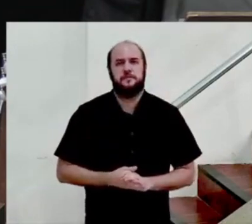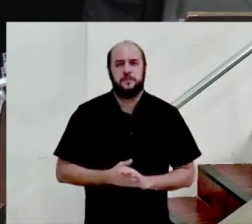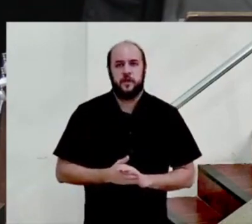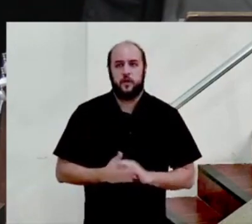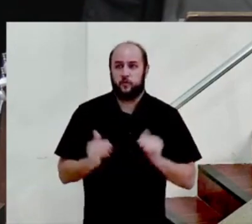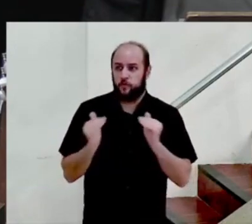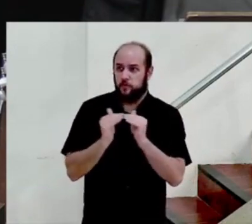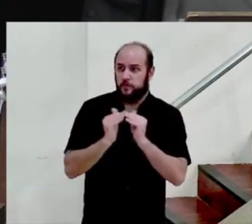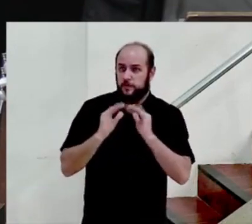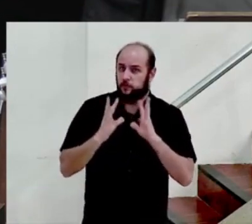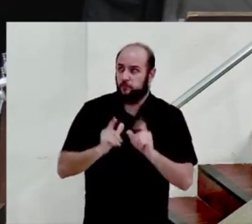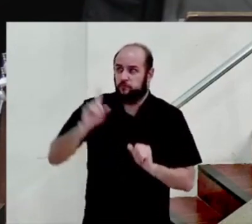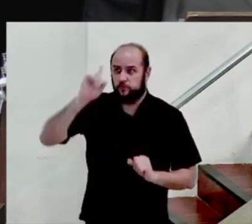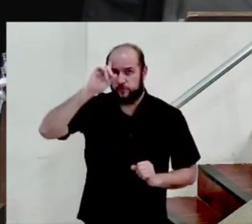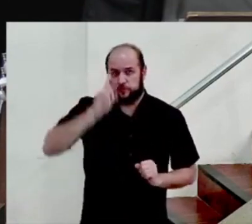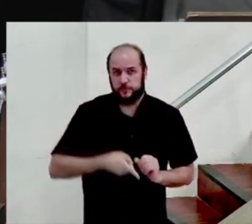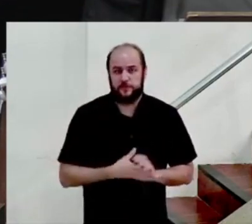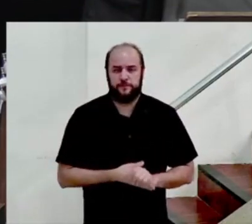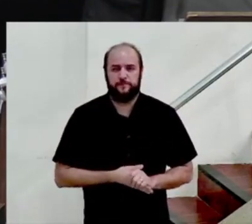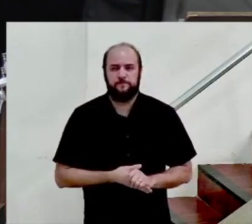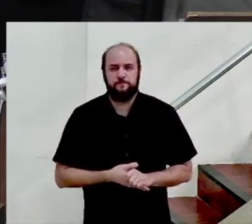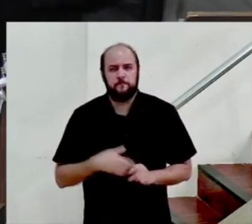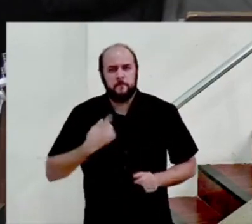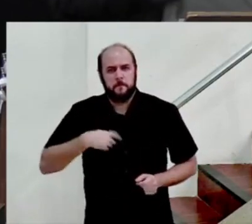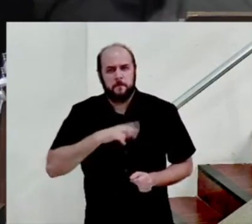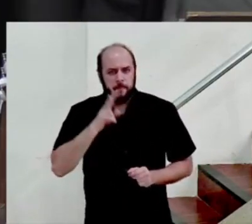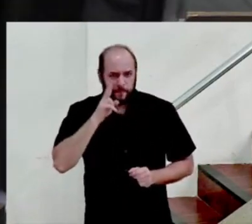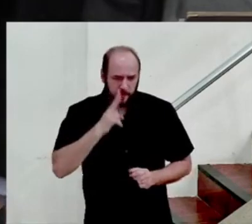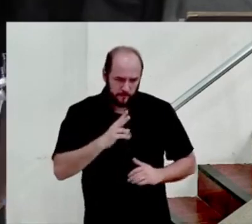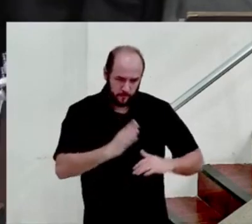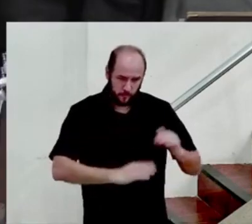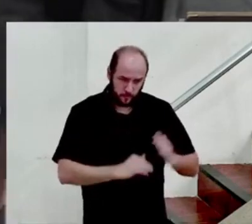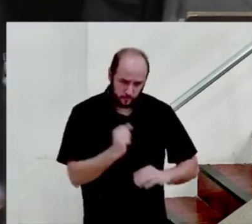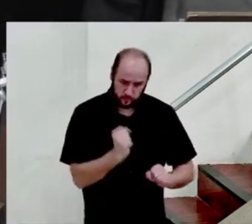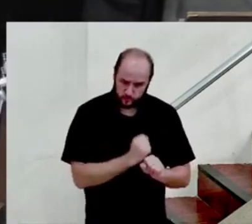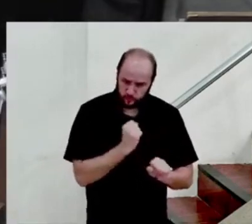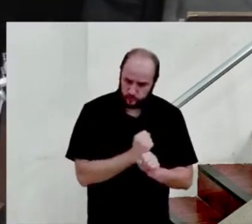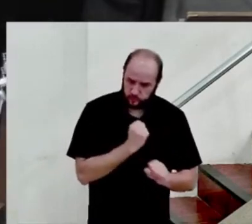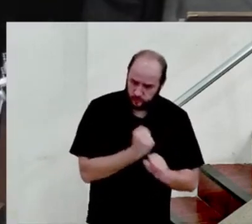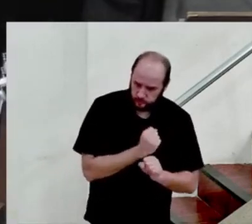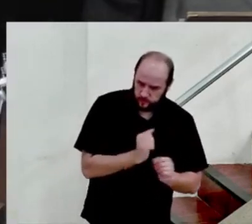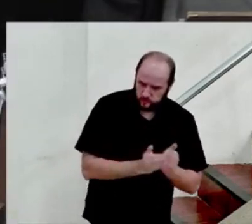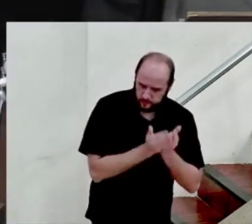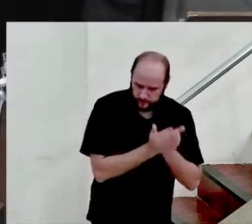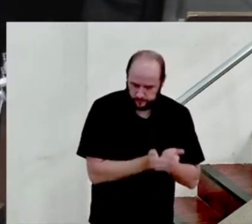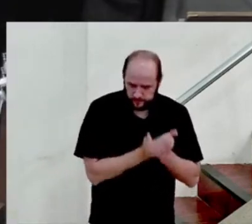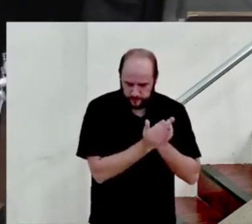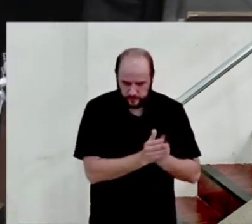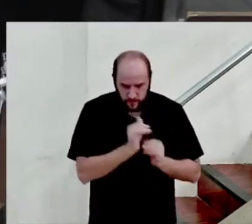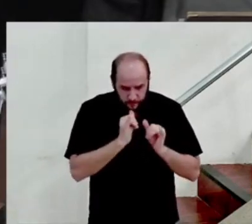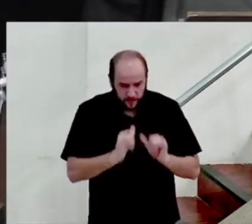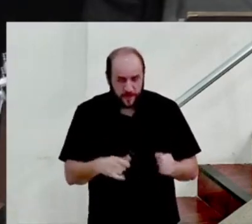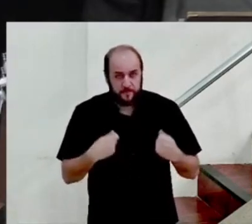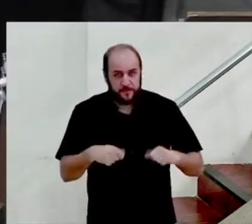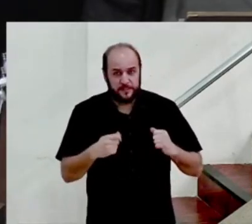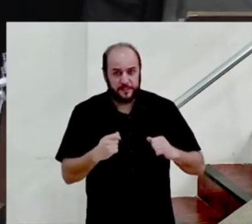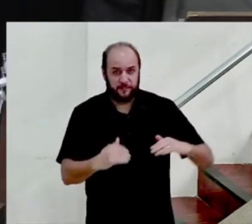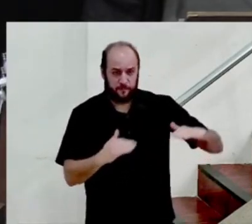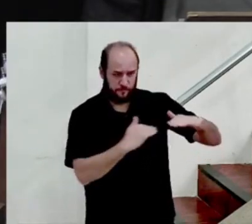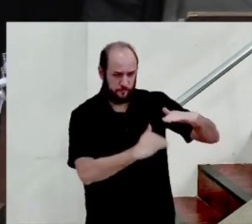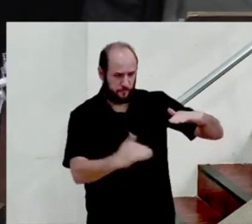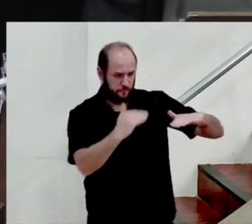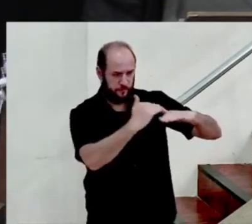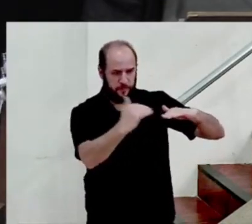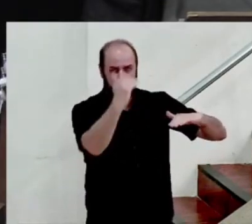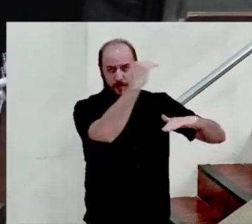ordenara. Quando a gente olha para este movimento de construir uma arca, é dito que essa arca deveria ter 3 pavimentos, e a palavra em hebraico é como